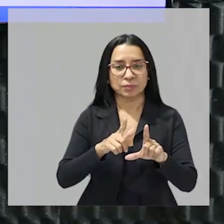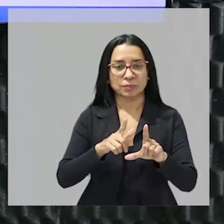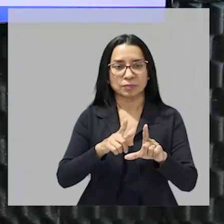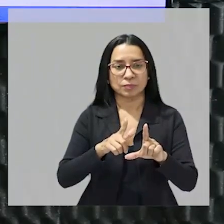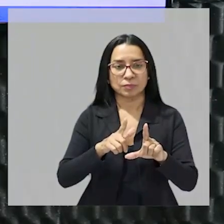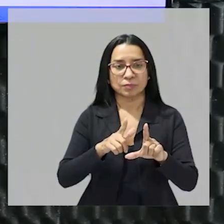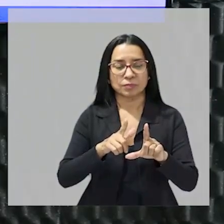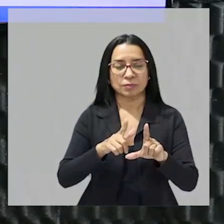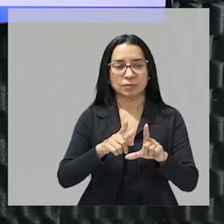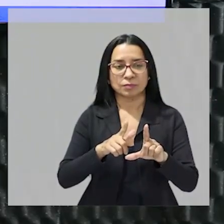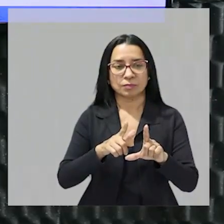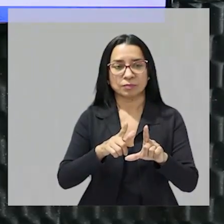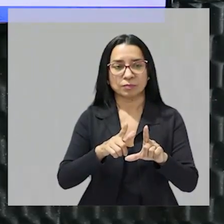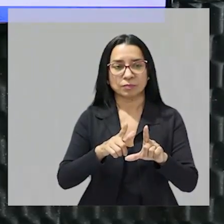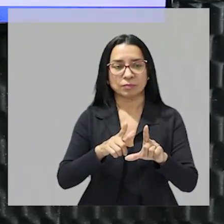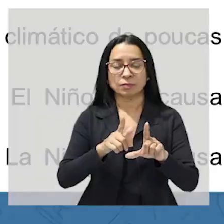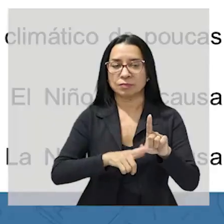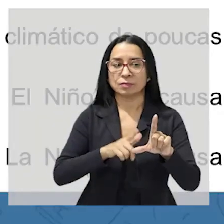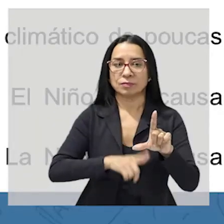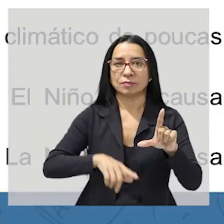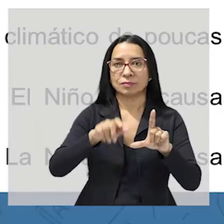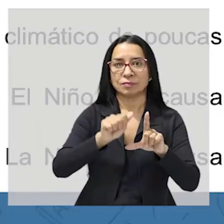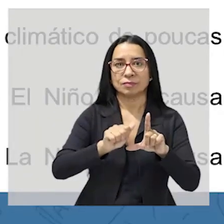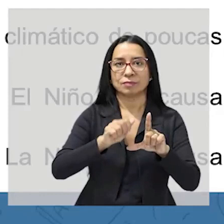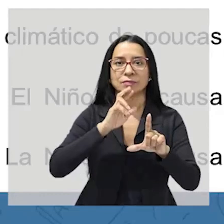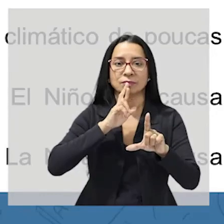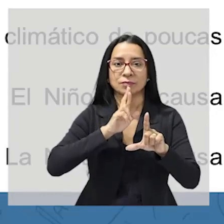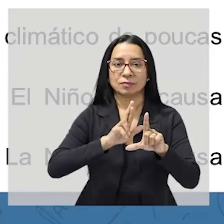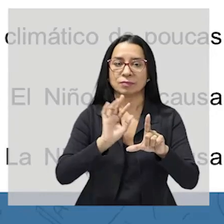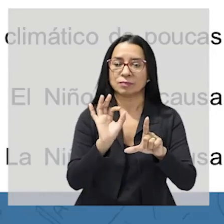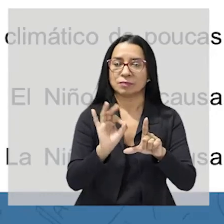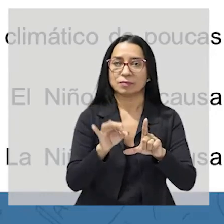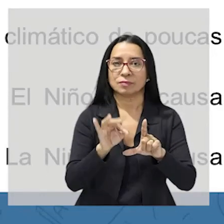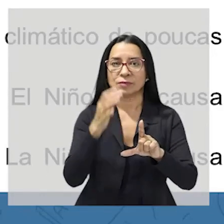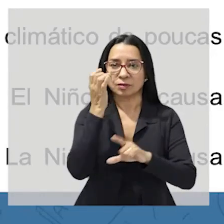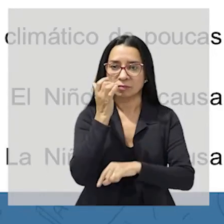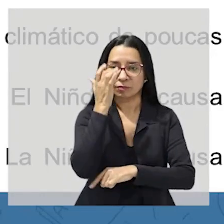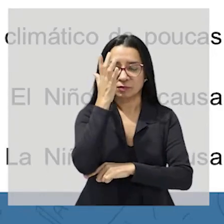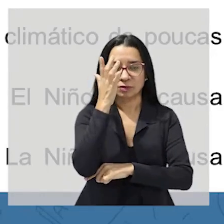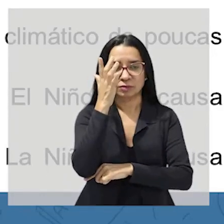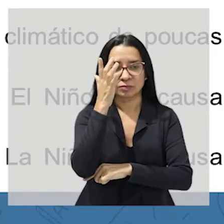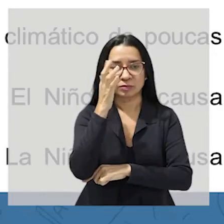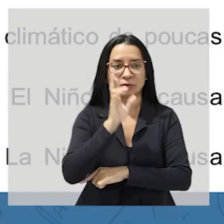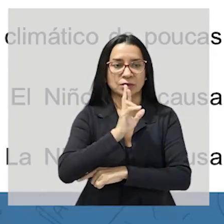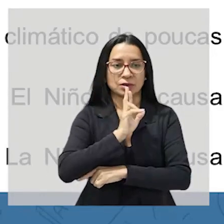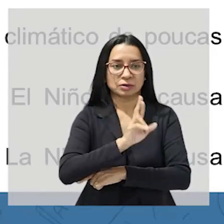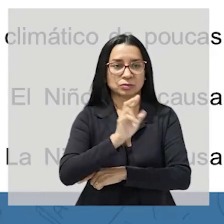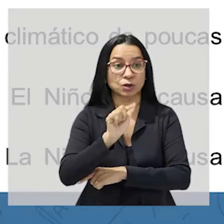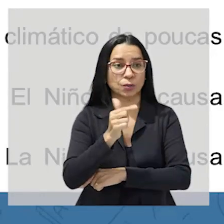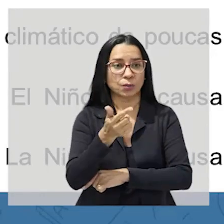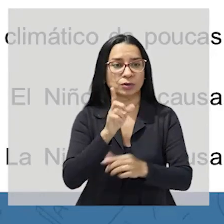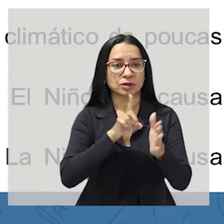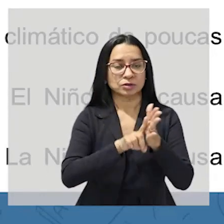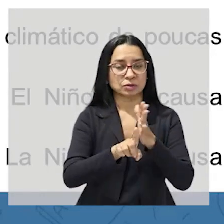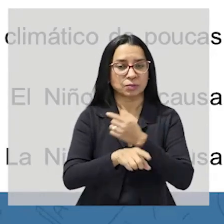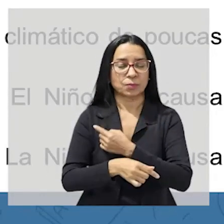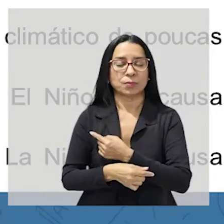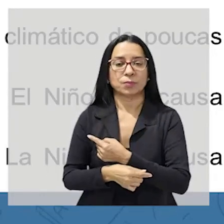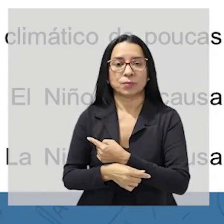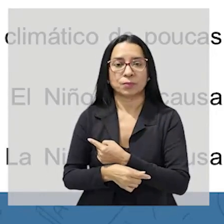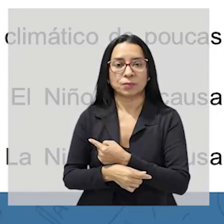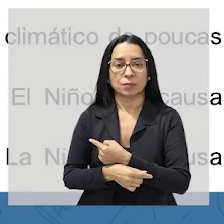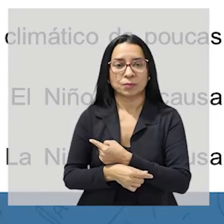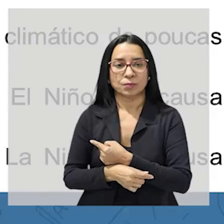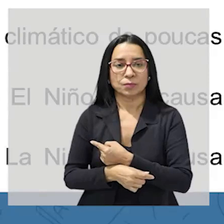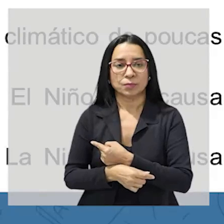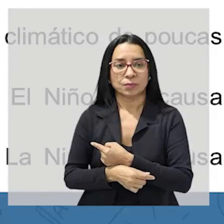hídrico. Com certeza o nosso gabarito rapidamente a letra A. Fácil, né? Bora responder mais uma questão. Tem uma questão, essa aqui eu quero